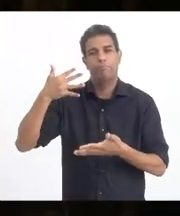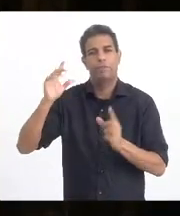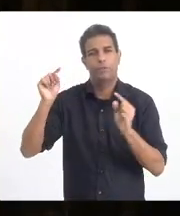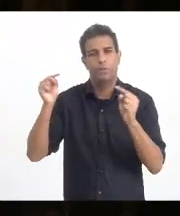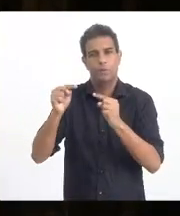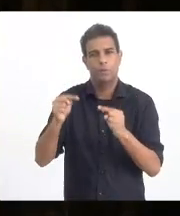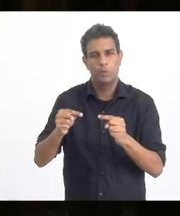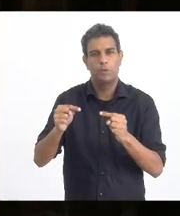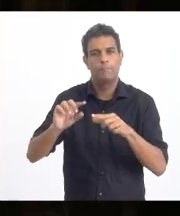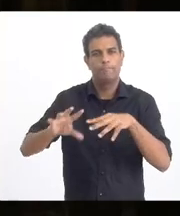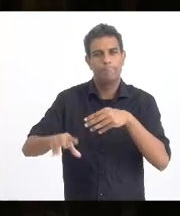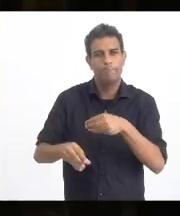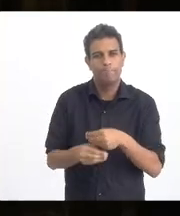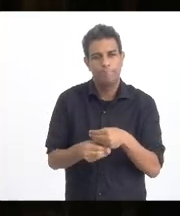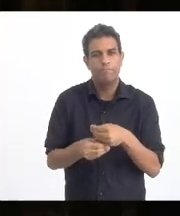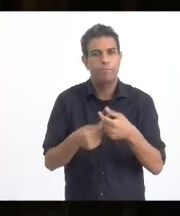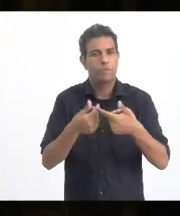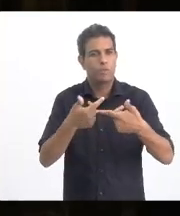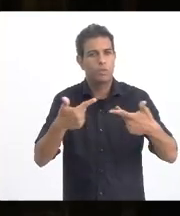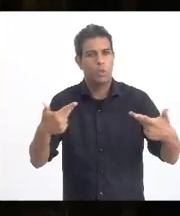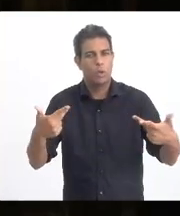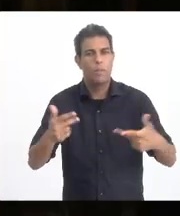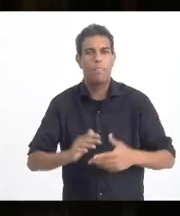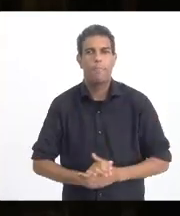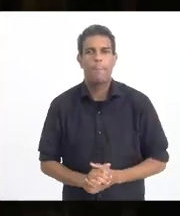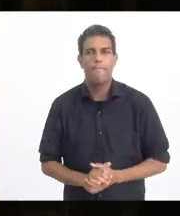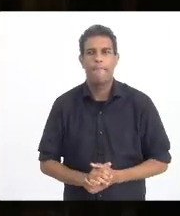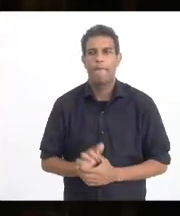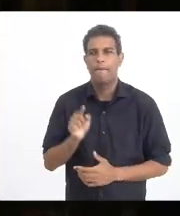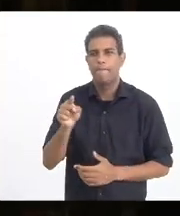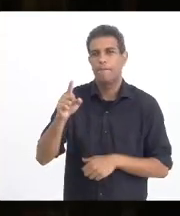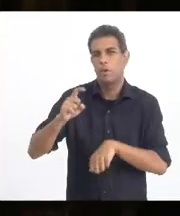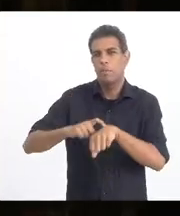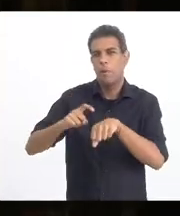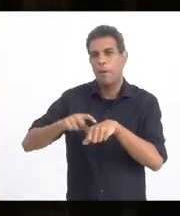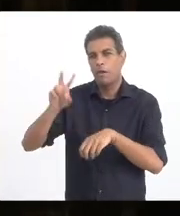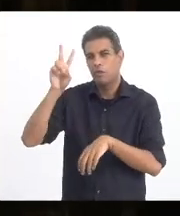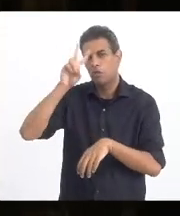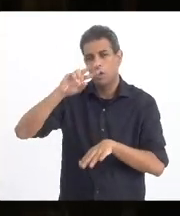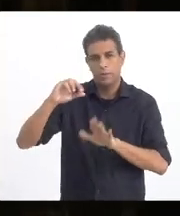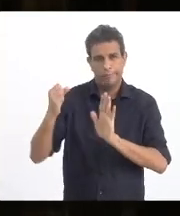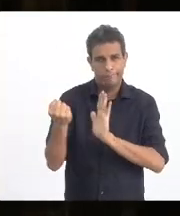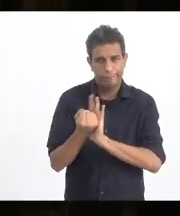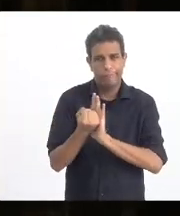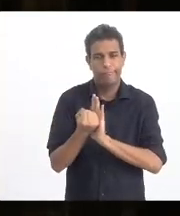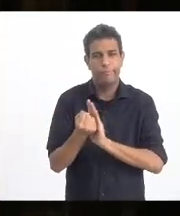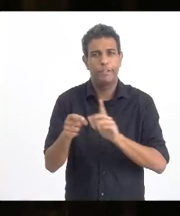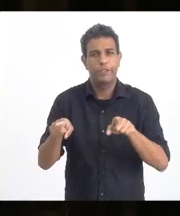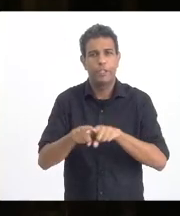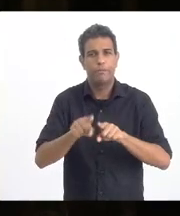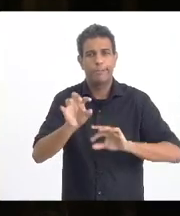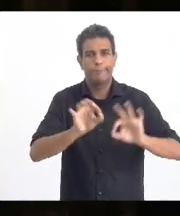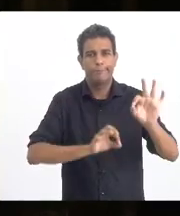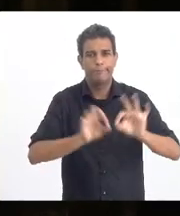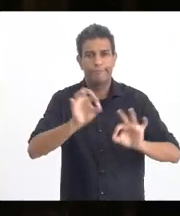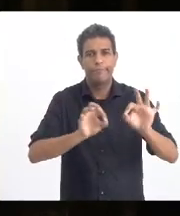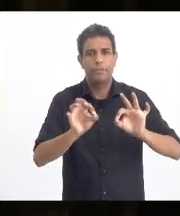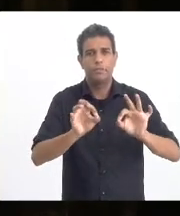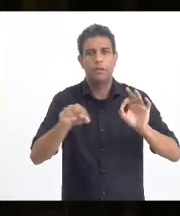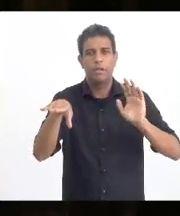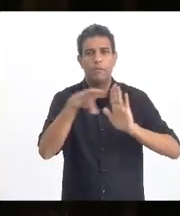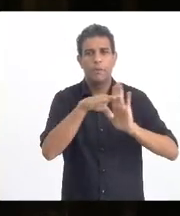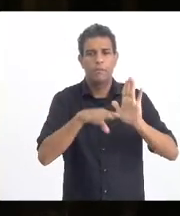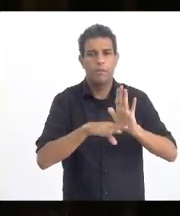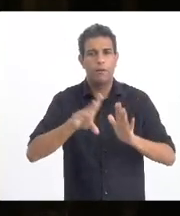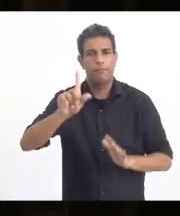depois até fazer uma recapitulação, mas naquele momento histórico também foi mexido no escalonamento. Tudo bem,